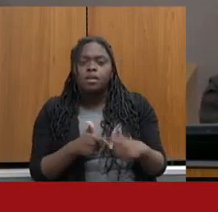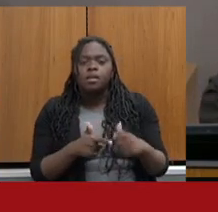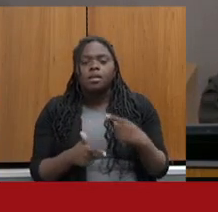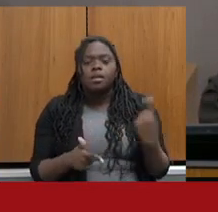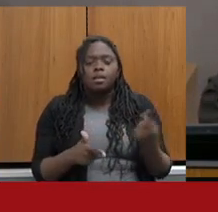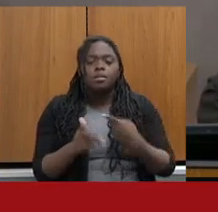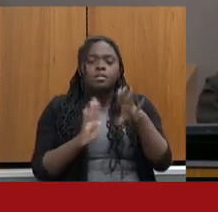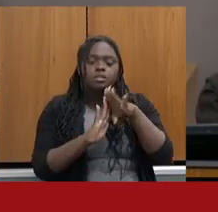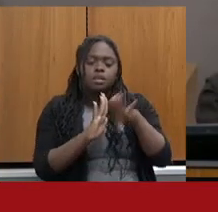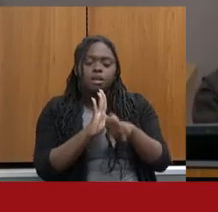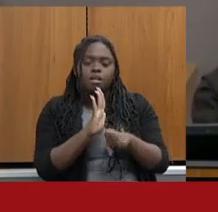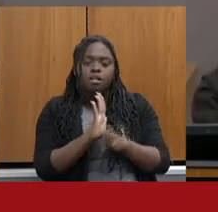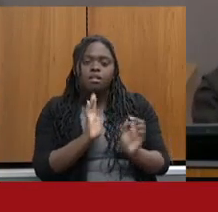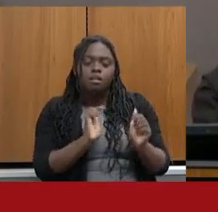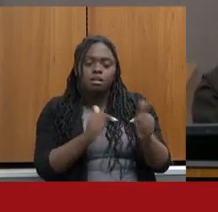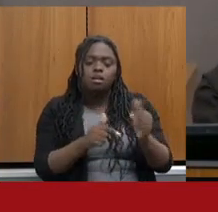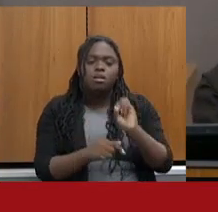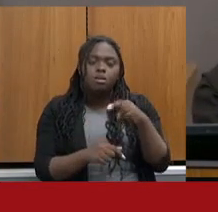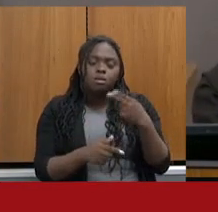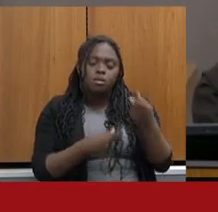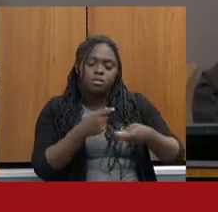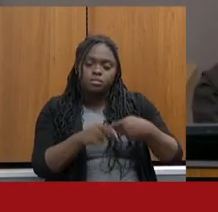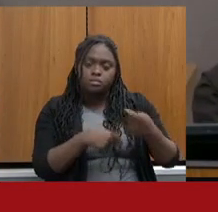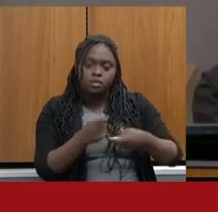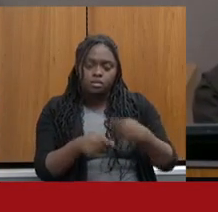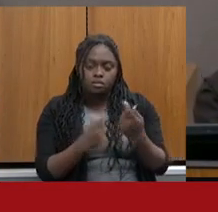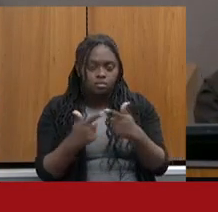escala operacional ou administrativa